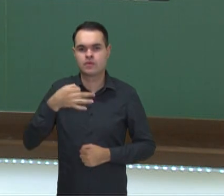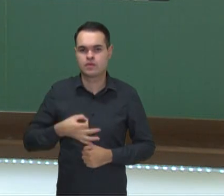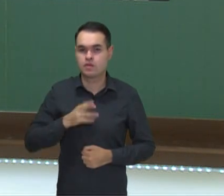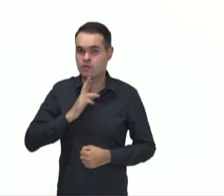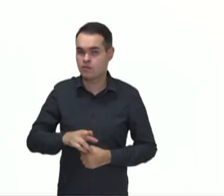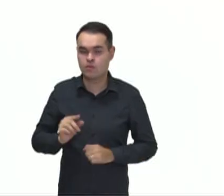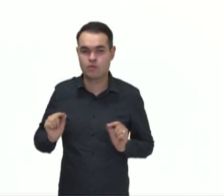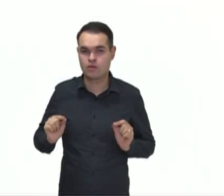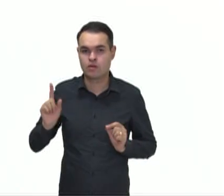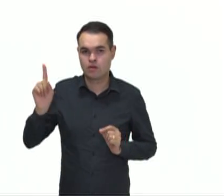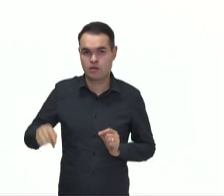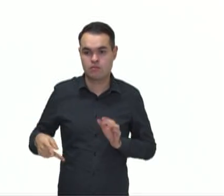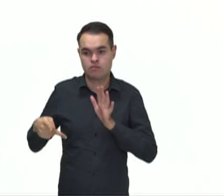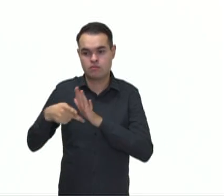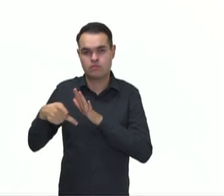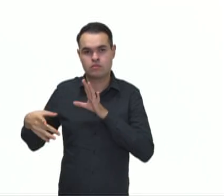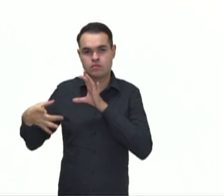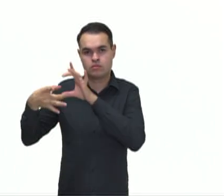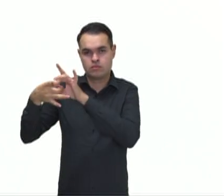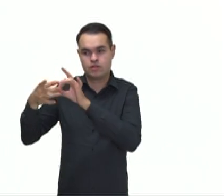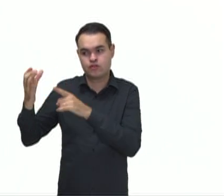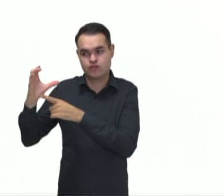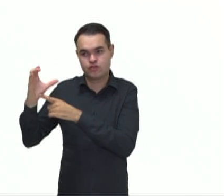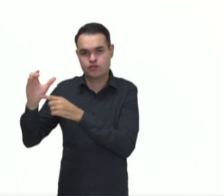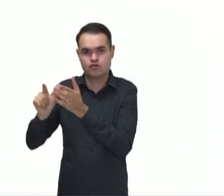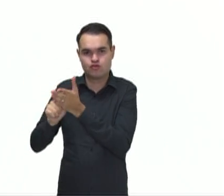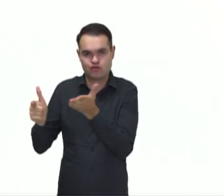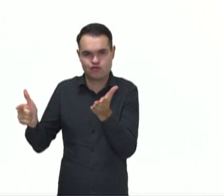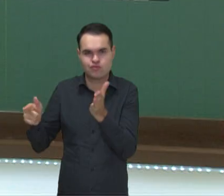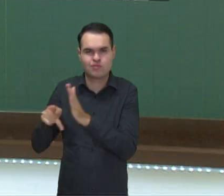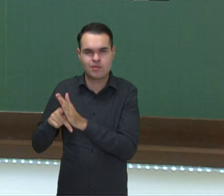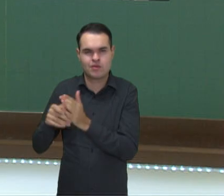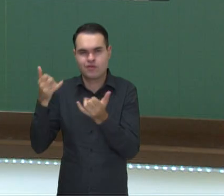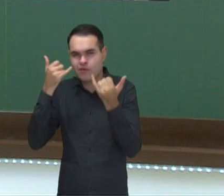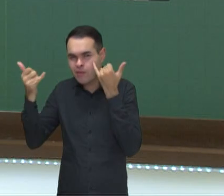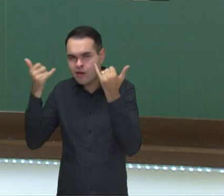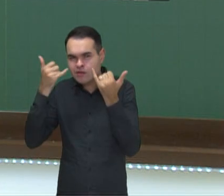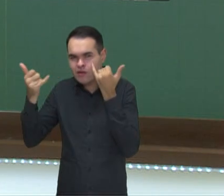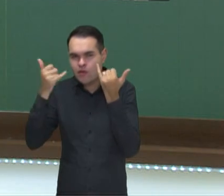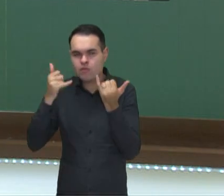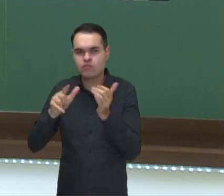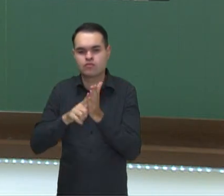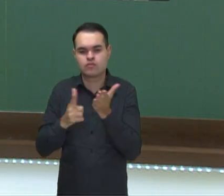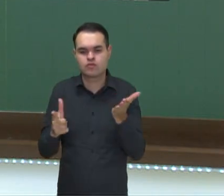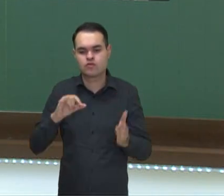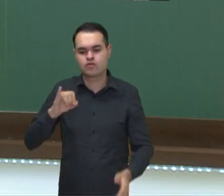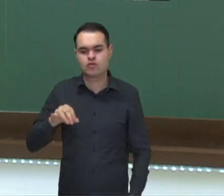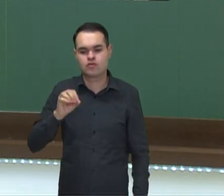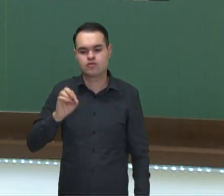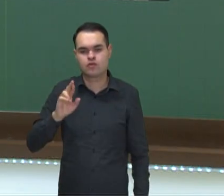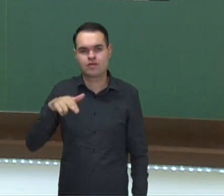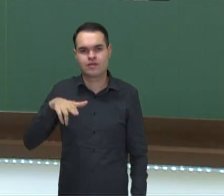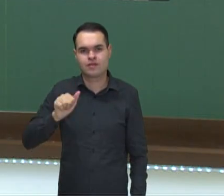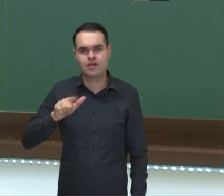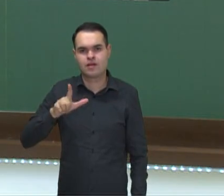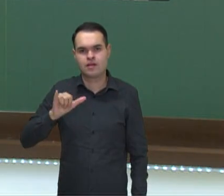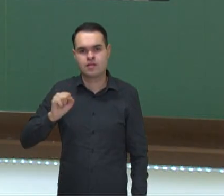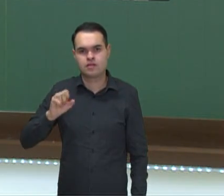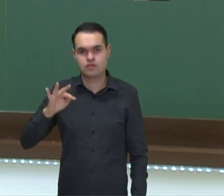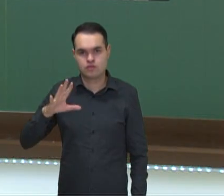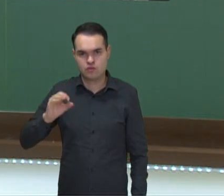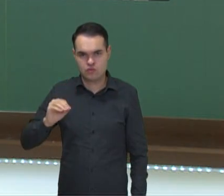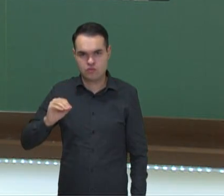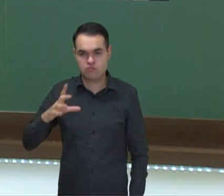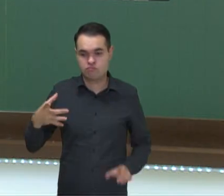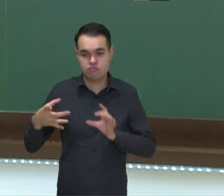é os discursos científico e jornalístico. Isso mesmo. Se o tema abordado ele vem de um ramo da